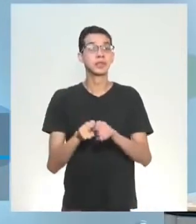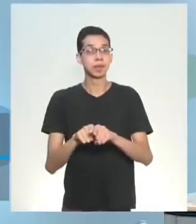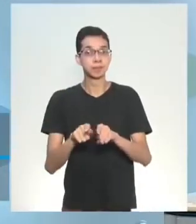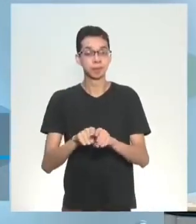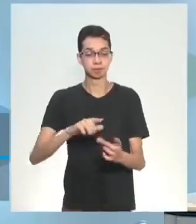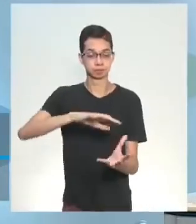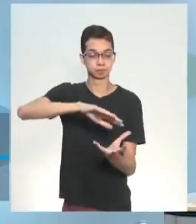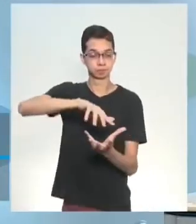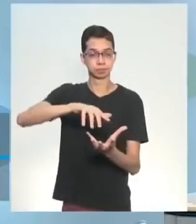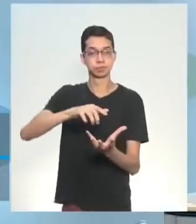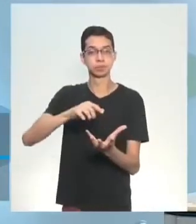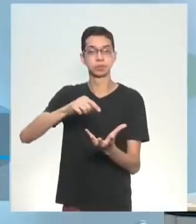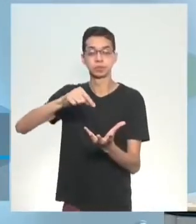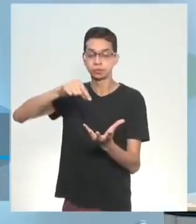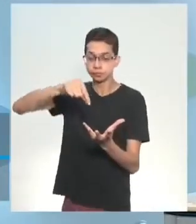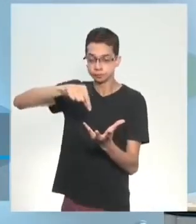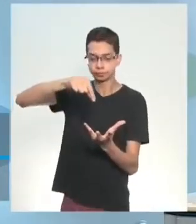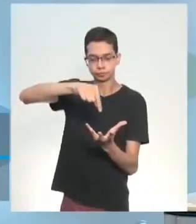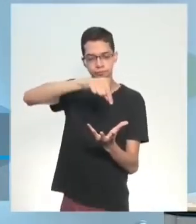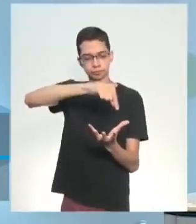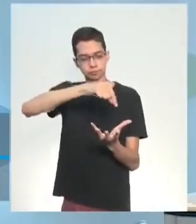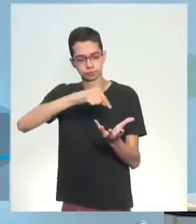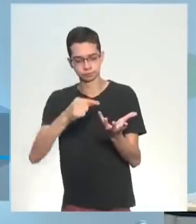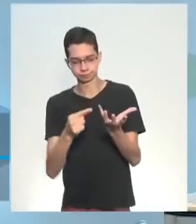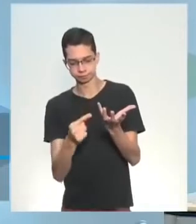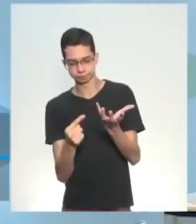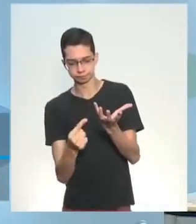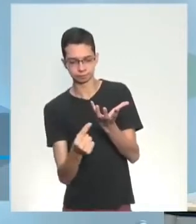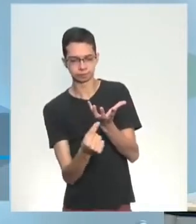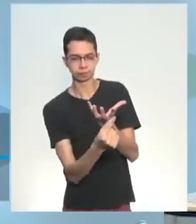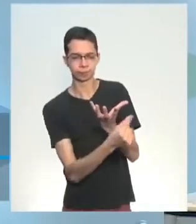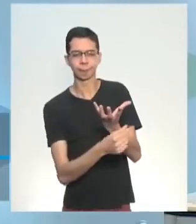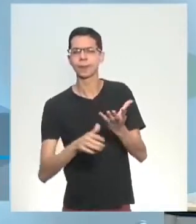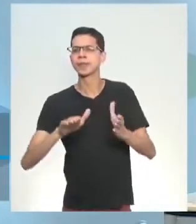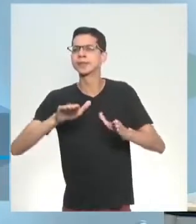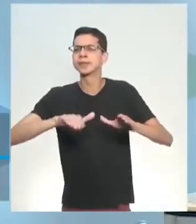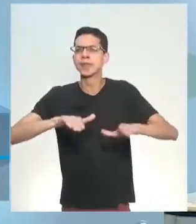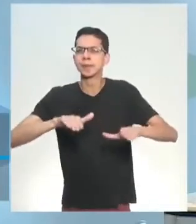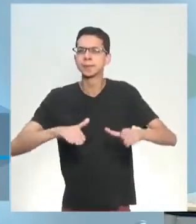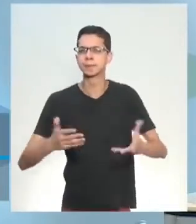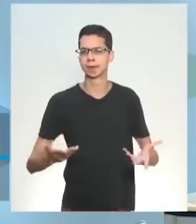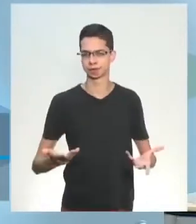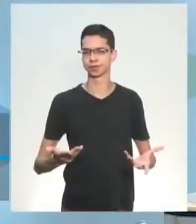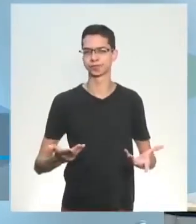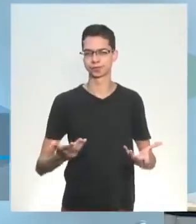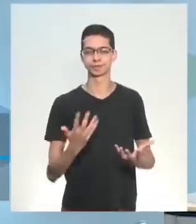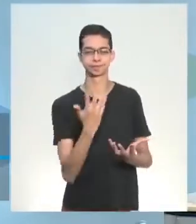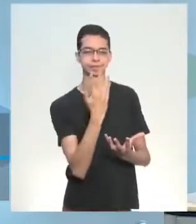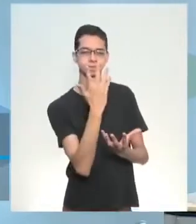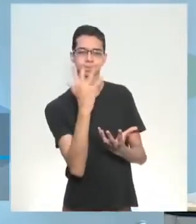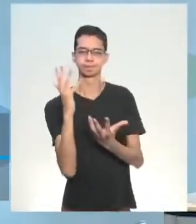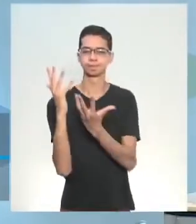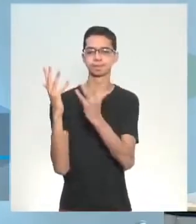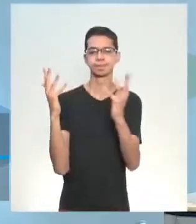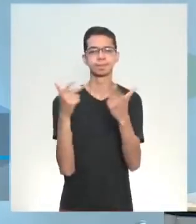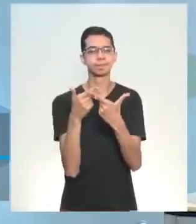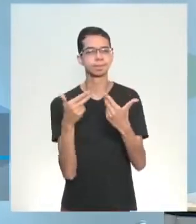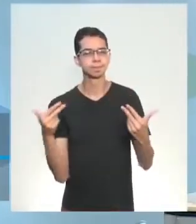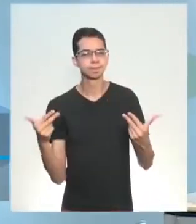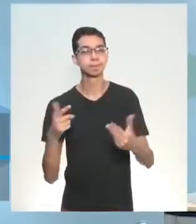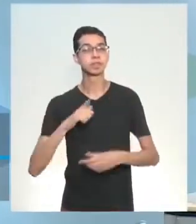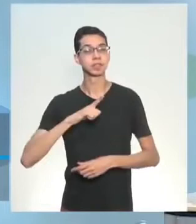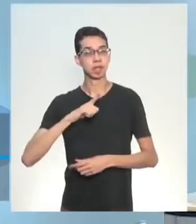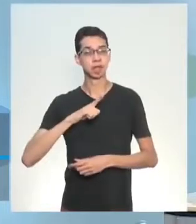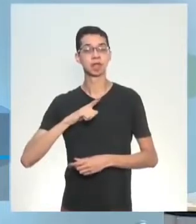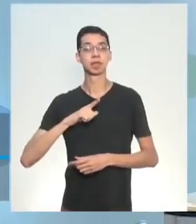formar algumas vegetações características que vão atrair alguns animais característicos. Por exemplo,